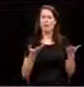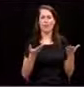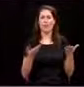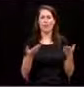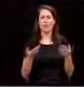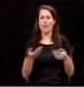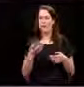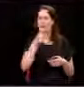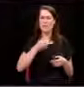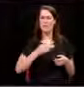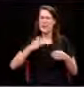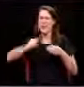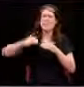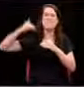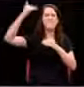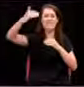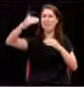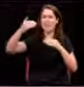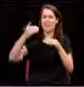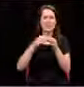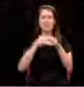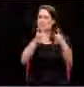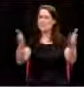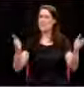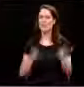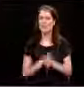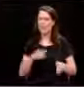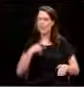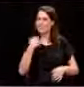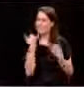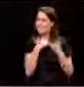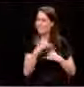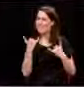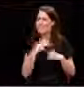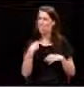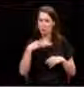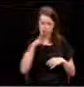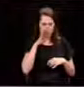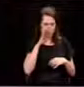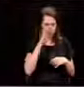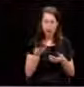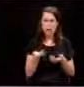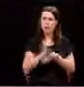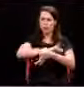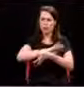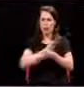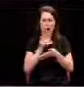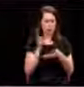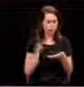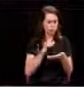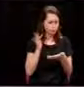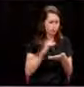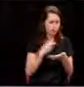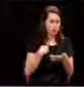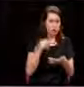em tudo. Foi uma alegria, eu também já tinha lido há poucos dias no jornal que isso ia acontecer, e